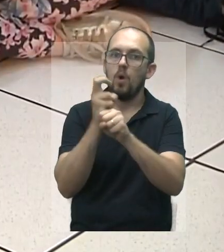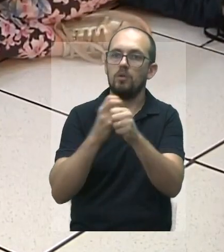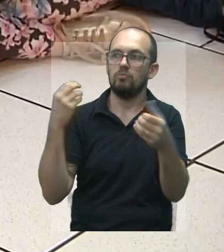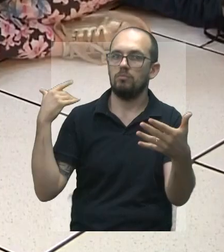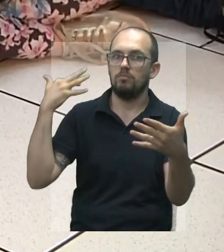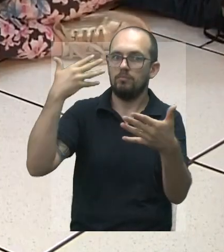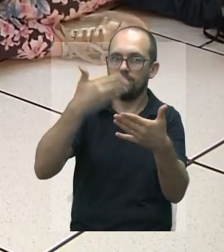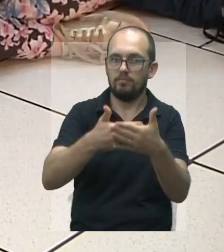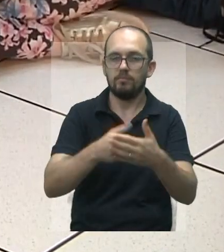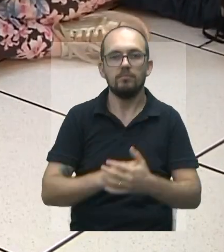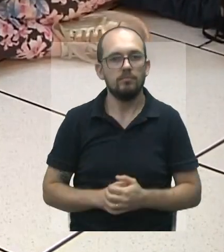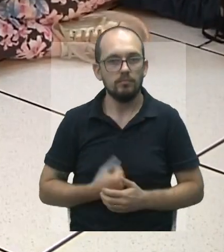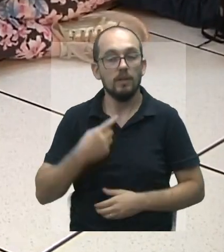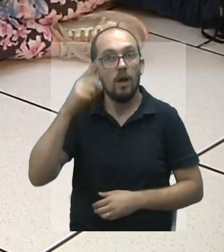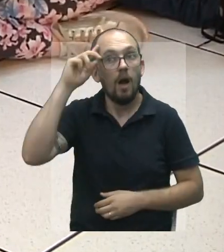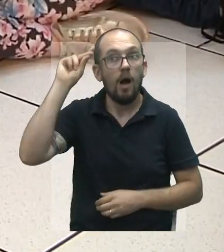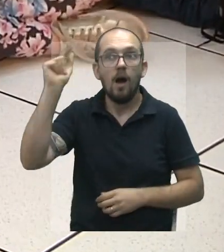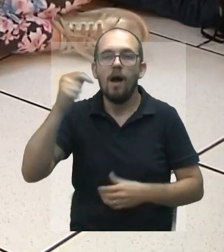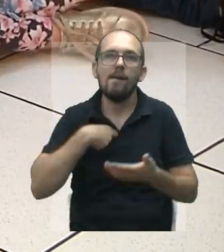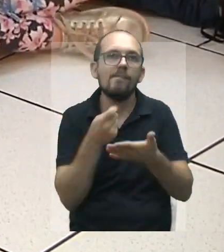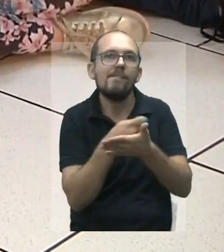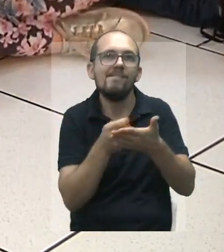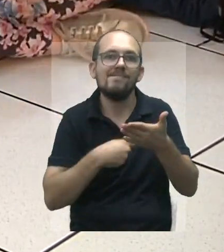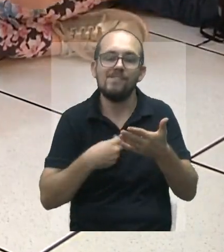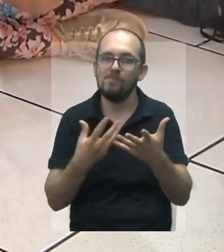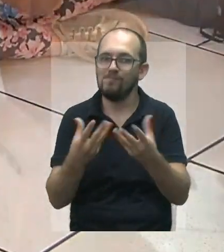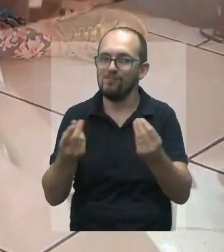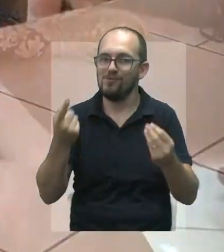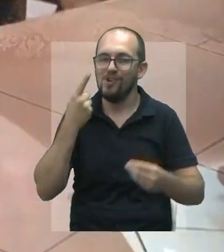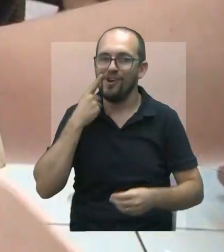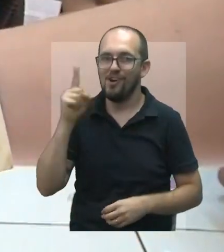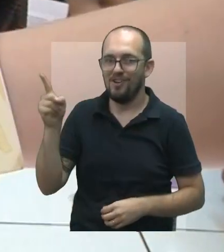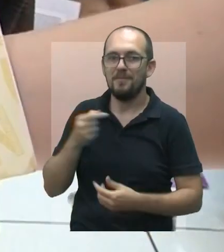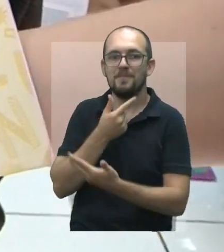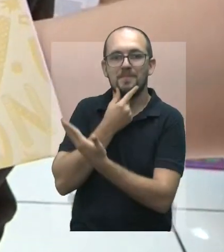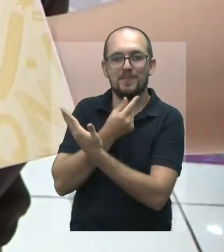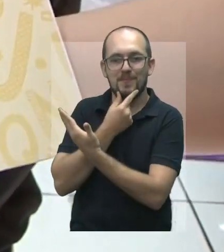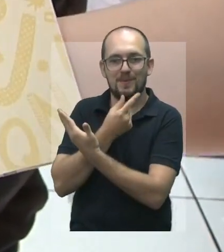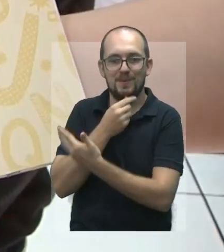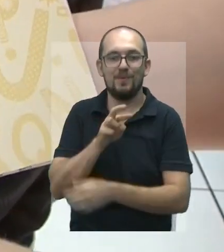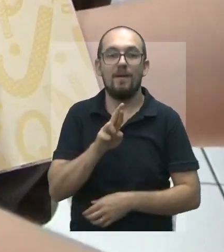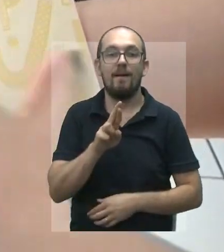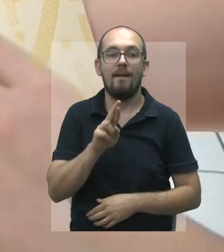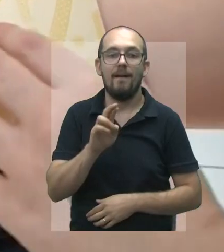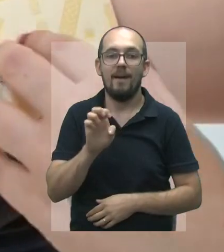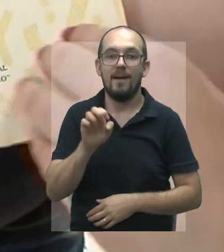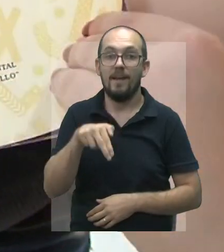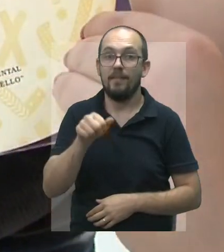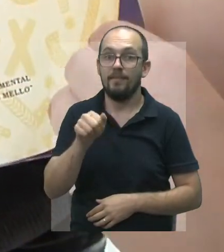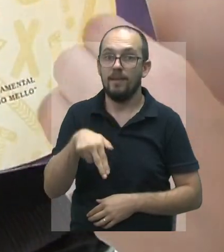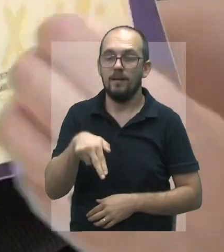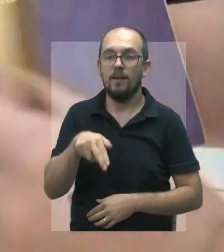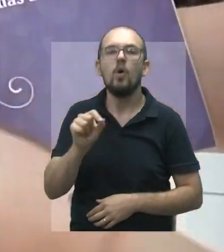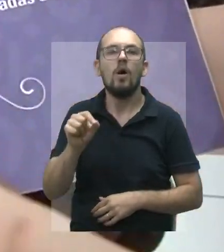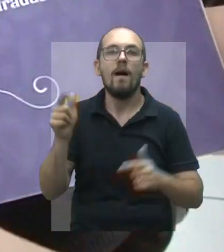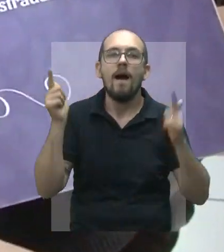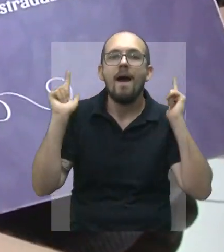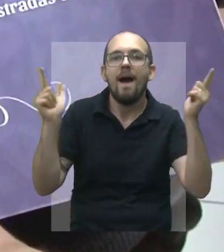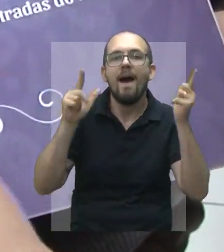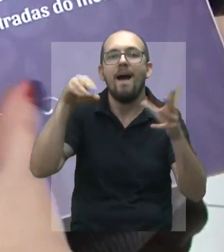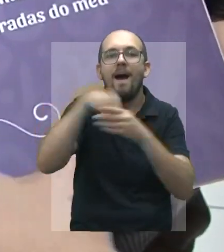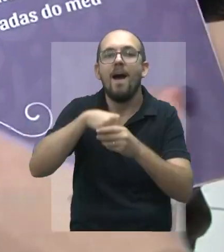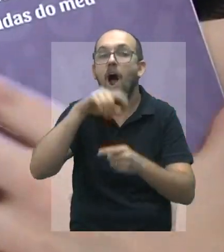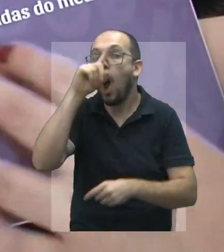E criatividade é o que não falta por aqui. O Renan, por exemplo, escreveu sobre uma aventura em um